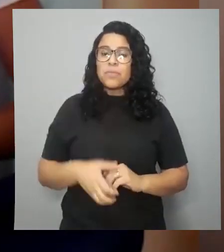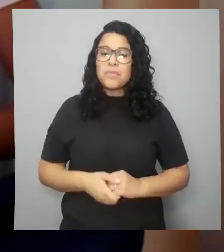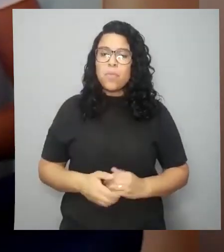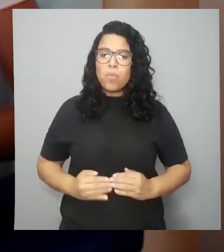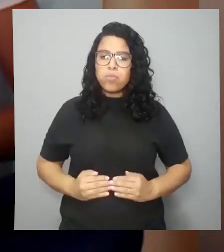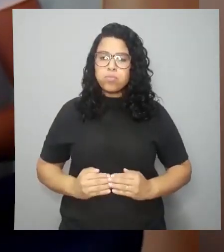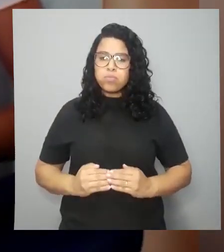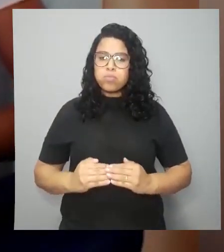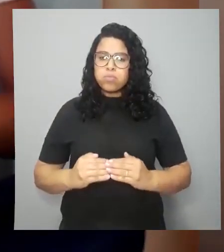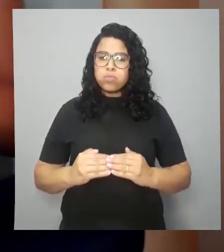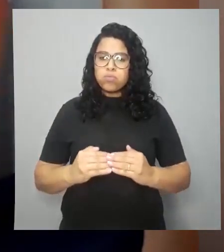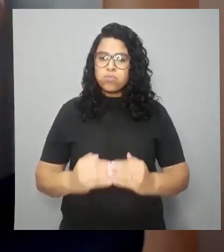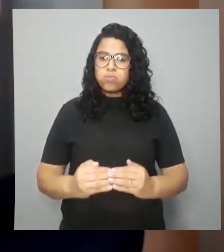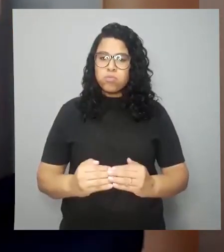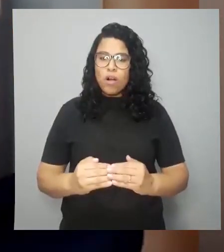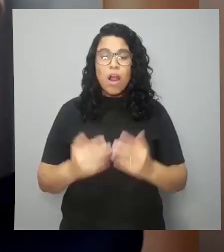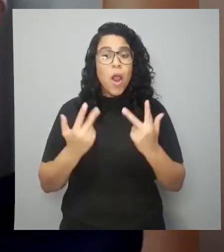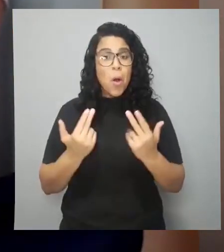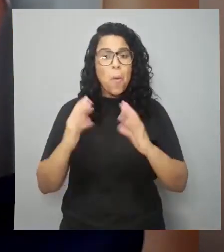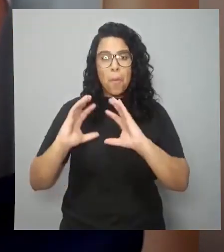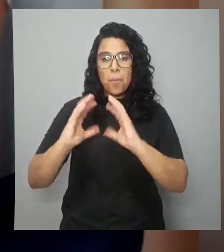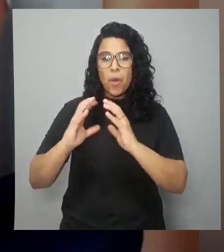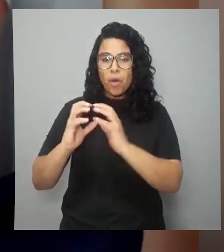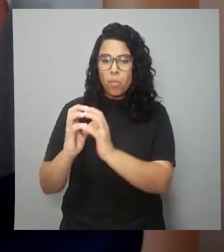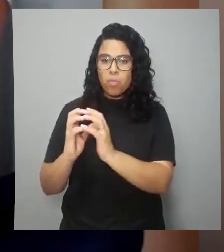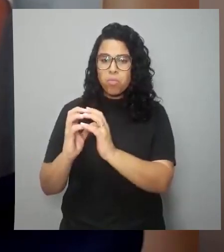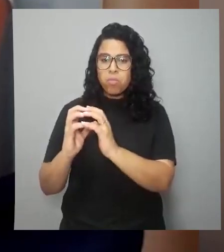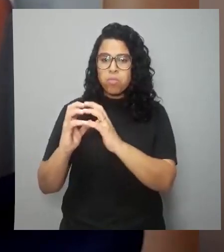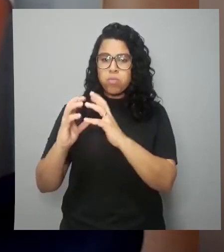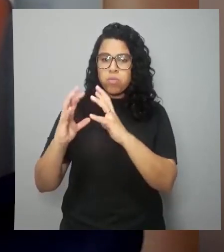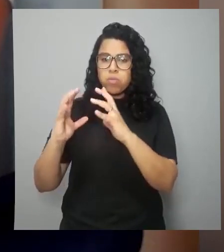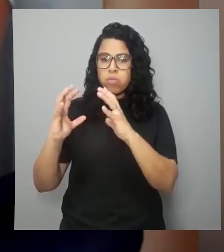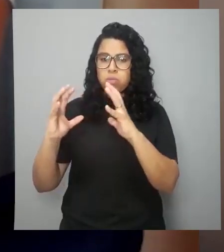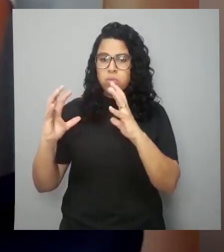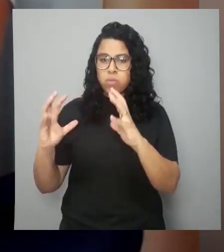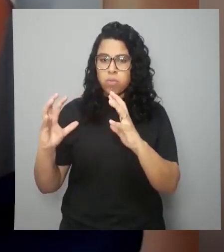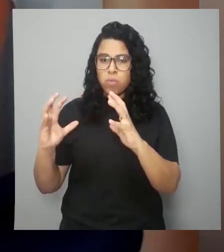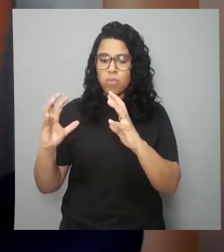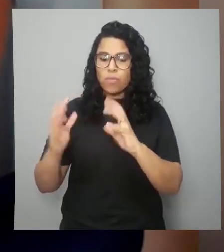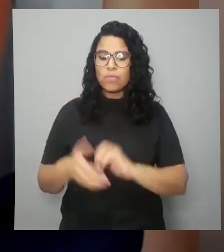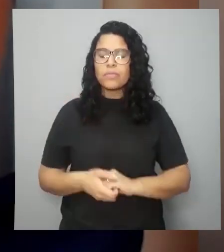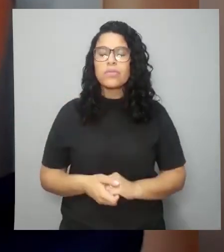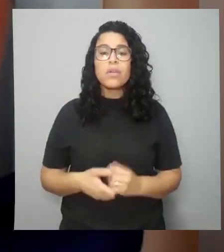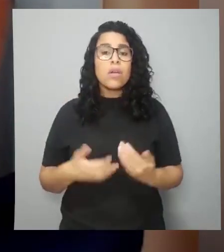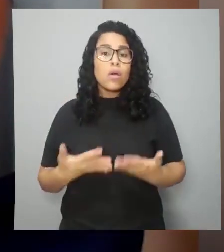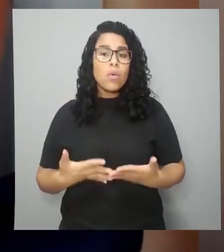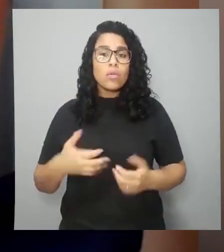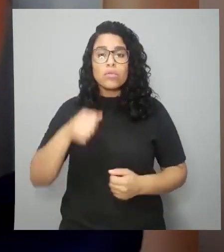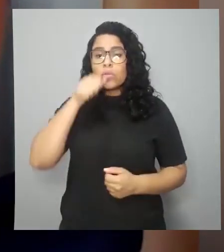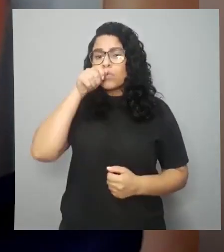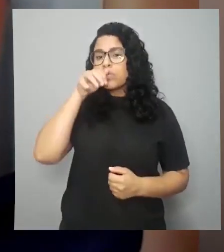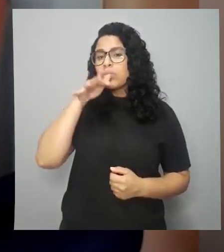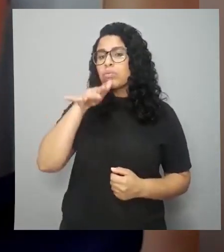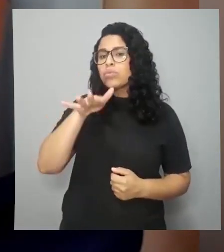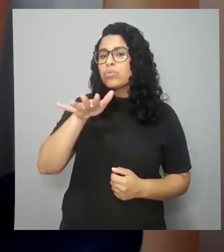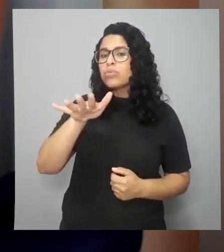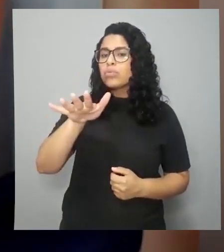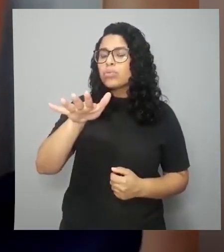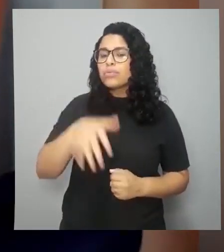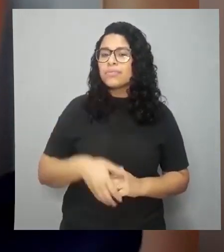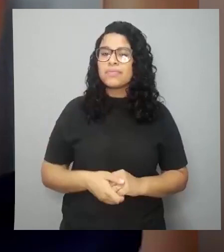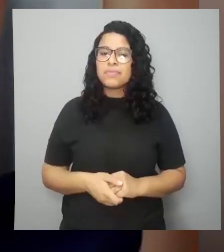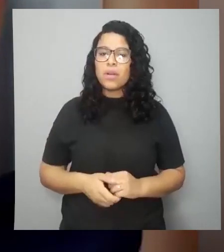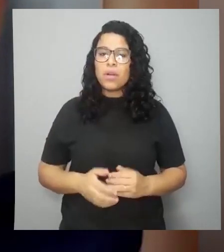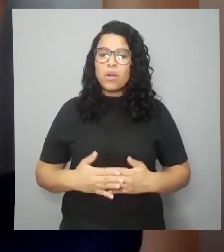fazer um barrigão, igual a bolinha, ela vai fazer um barrigão, ela vai inflar. E quando eu soltar o ar,